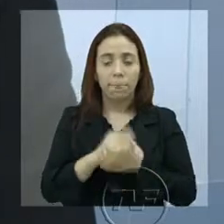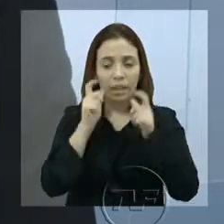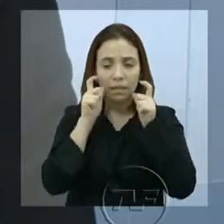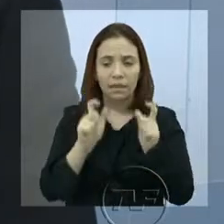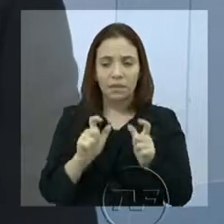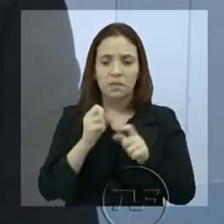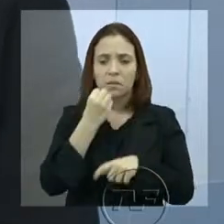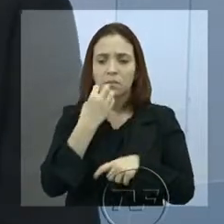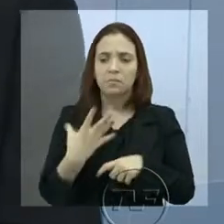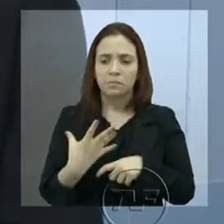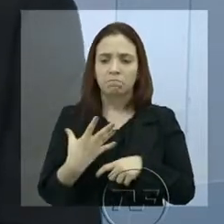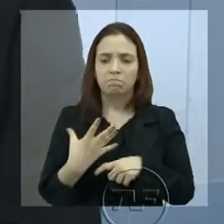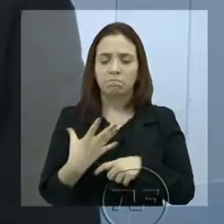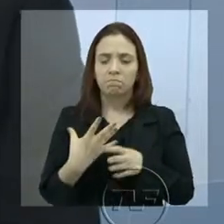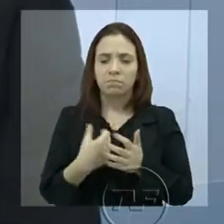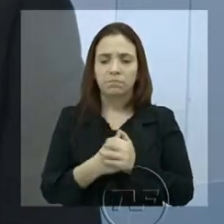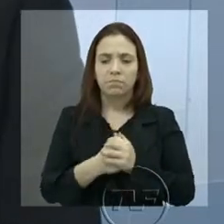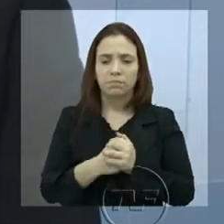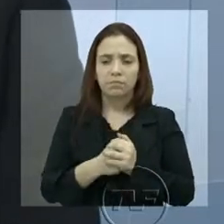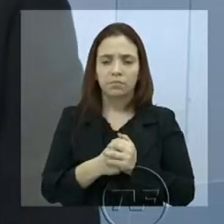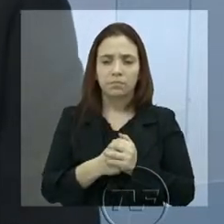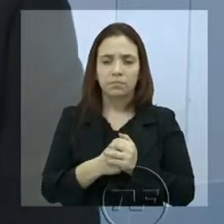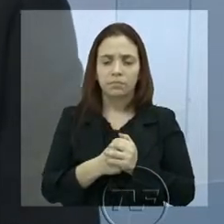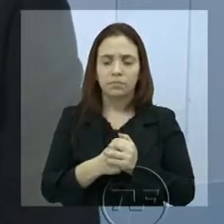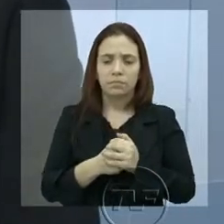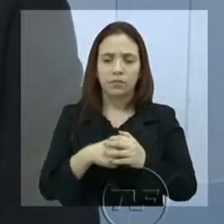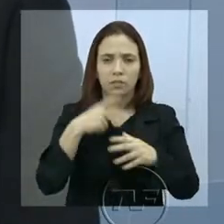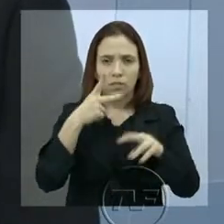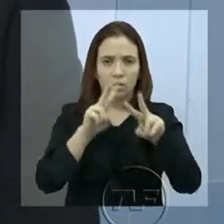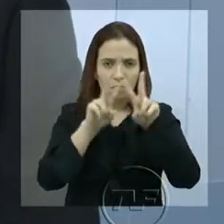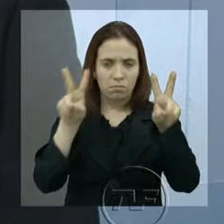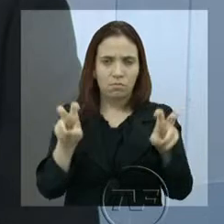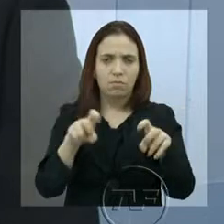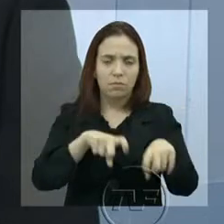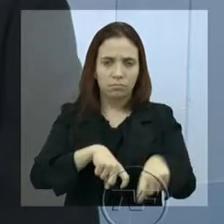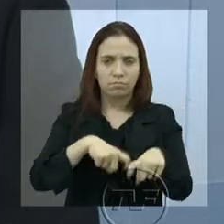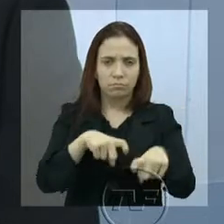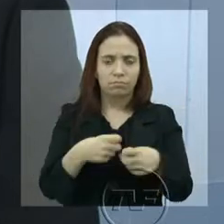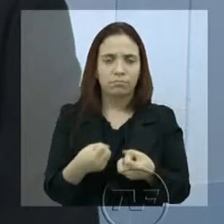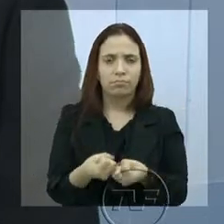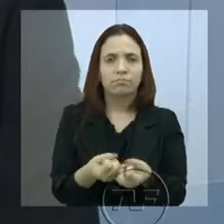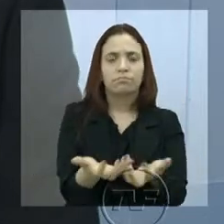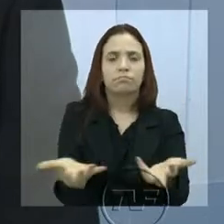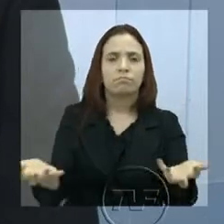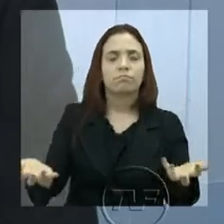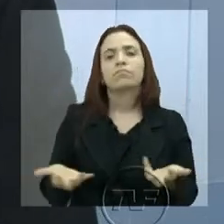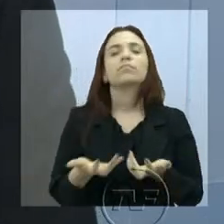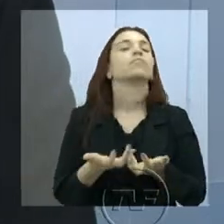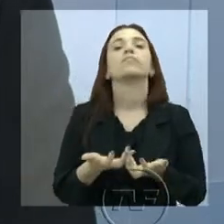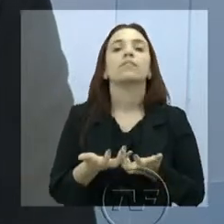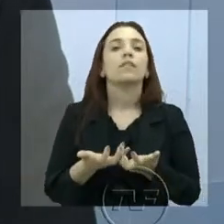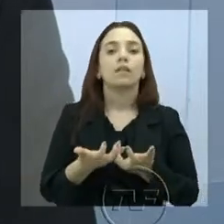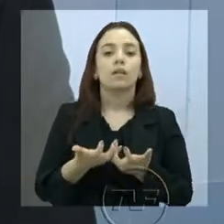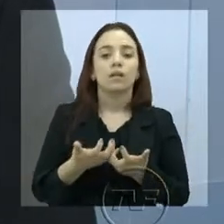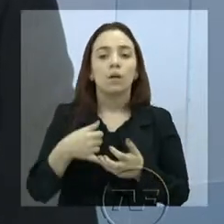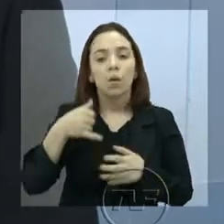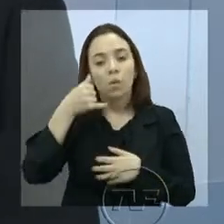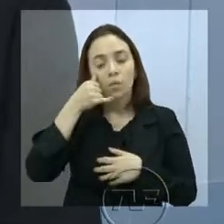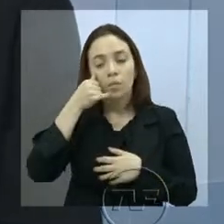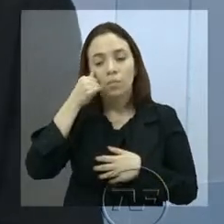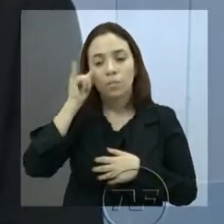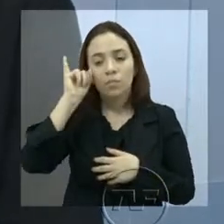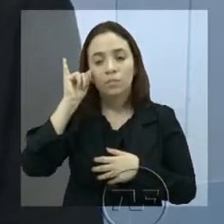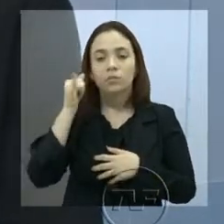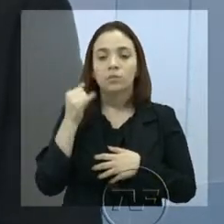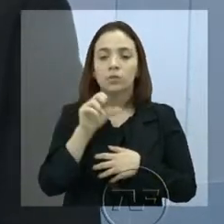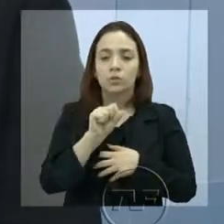não é só também, quando a gente fala da agronegócio, as pessoas direcionam só para a produção de boi, a